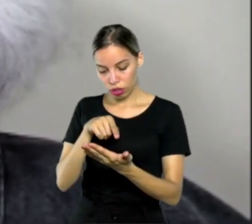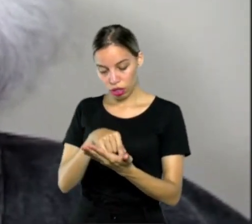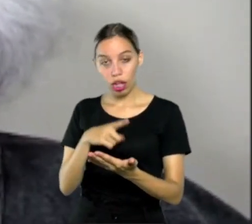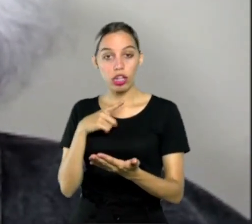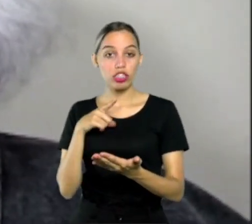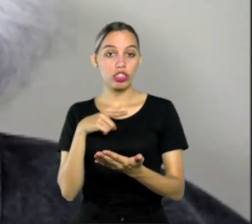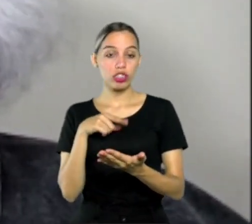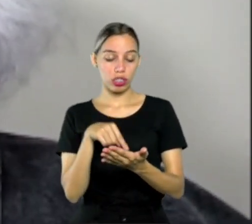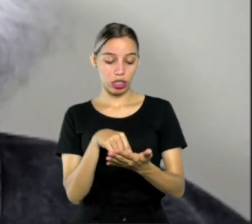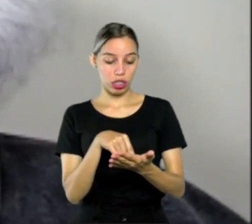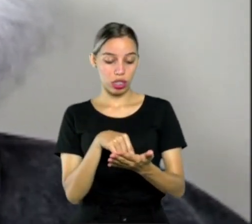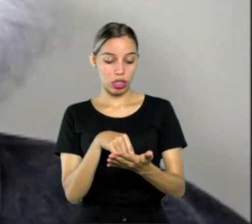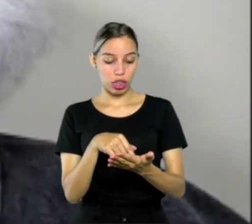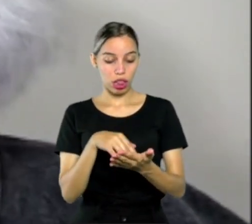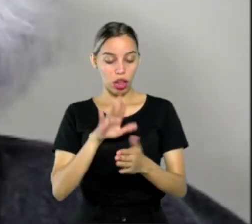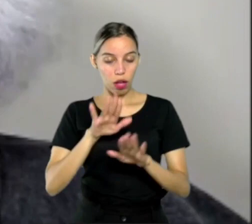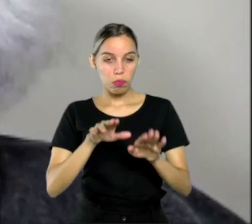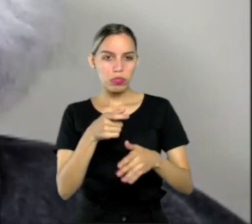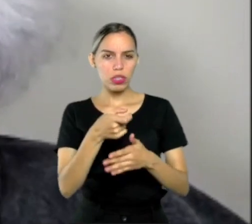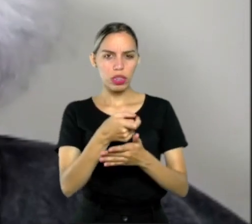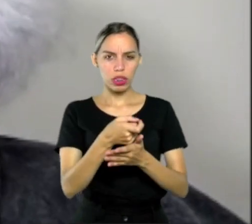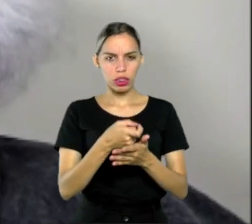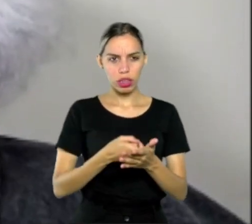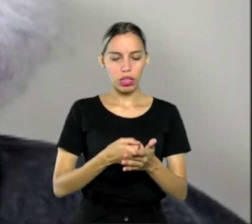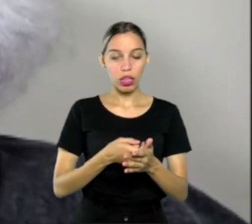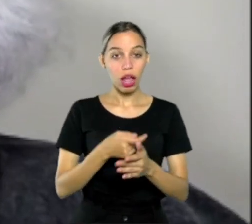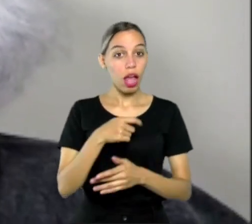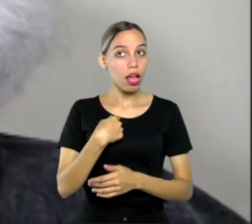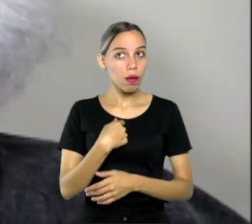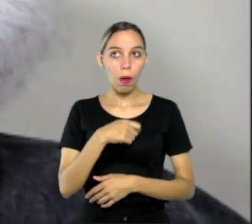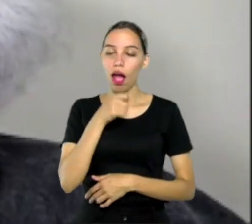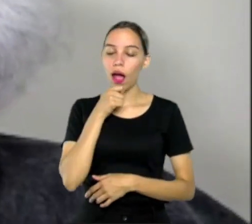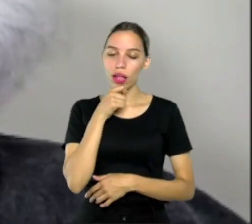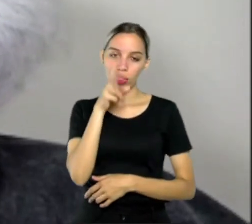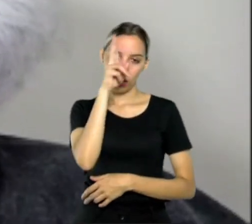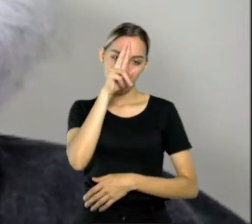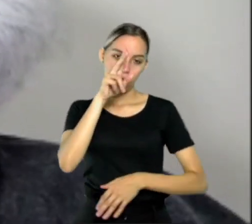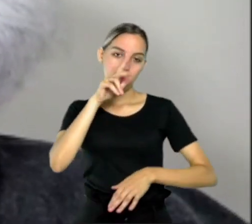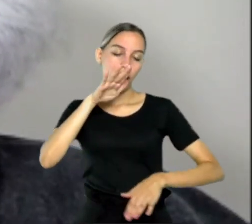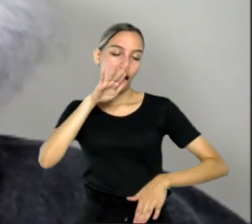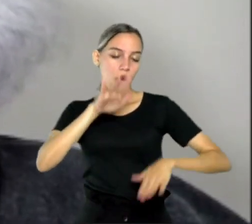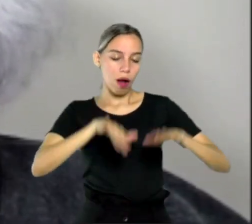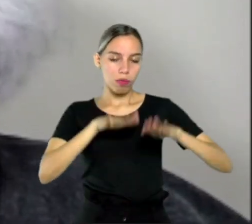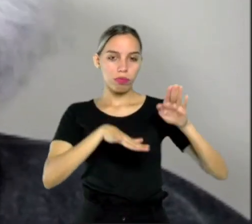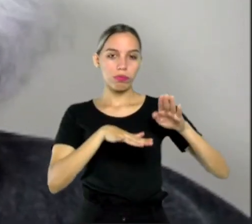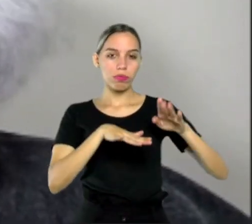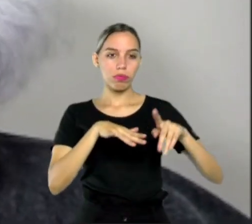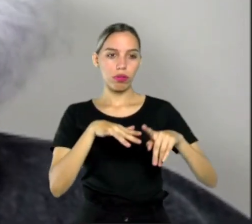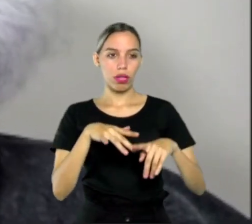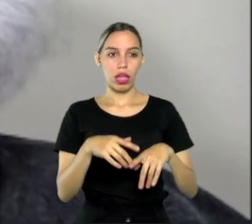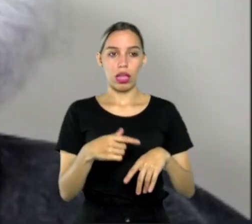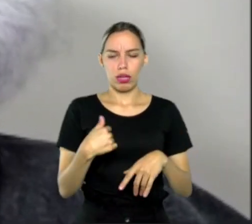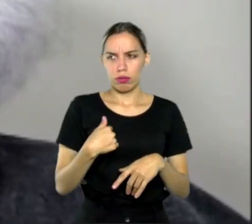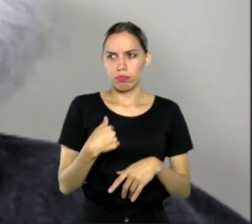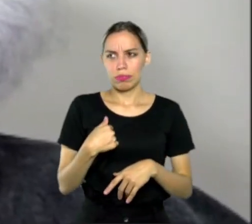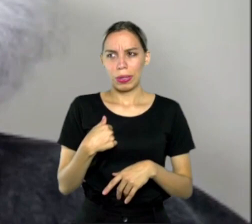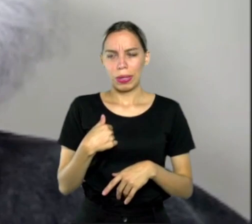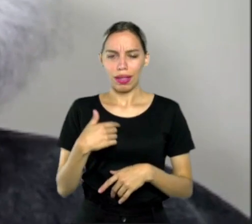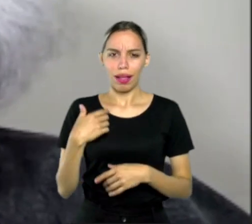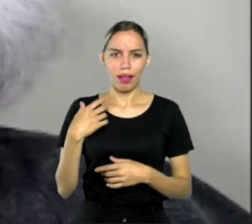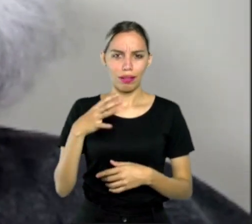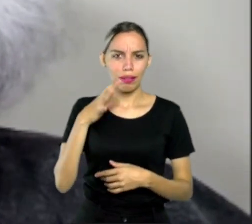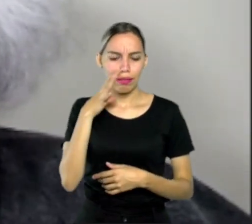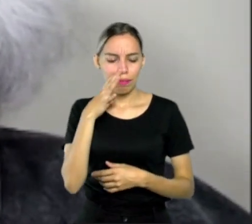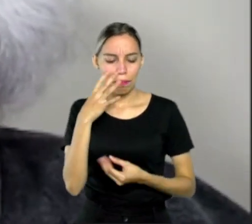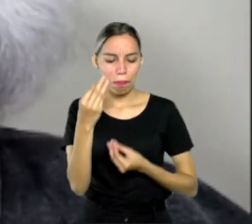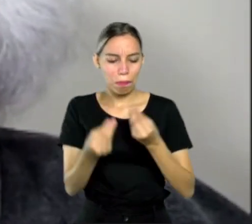muito impressionante essa presença, né, das letras na minha vida mesmo, né? É como